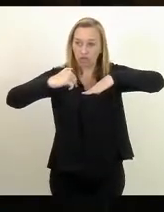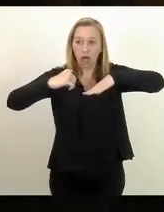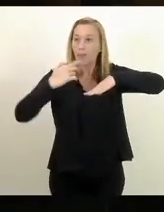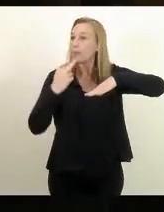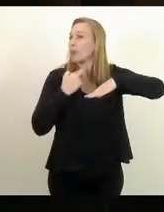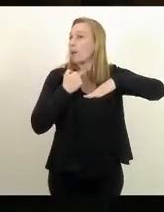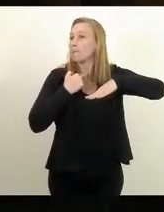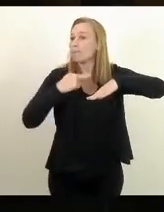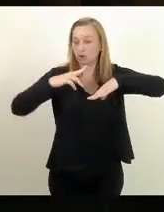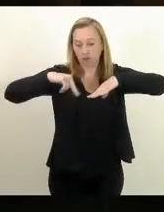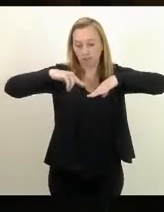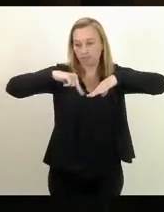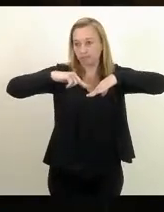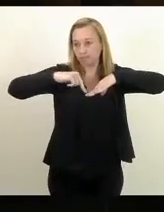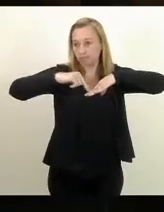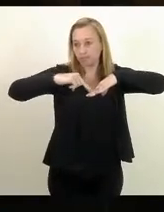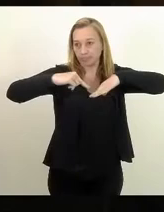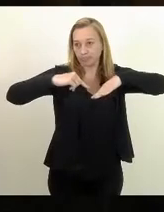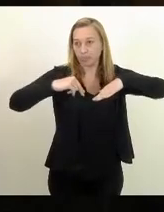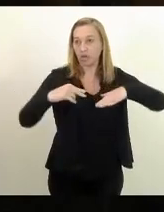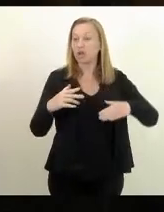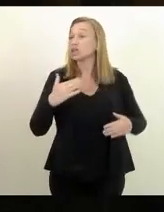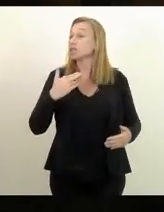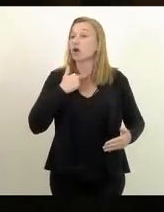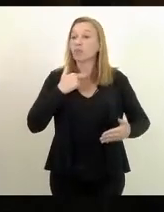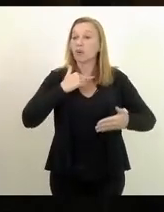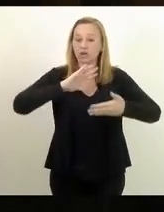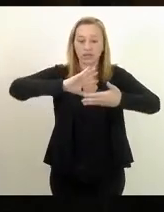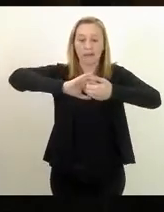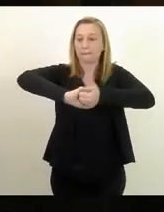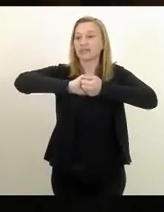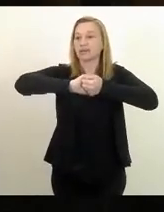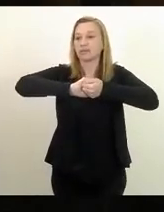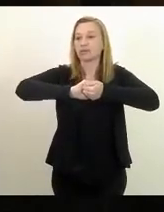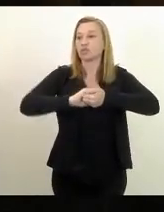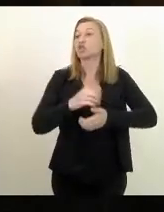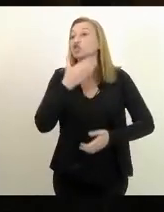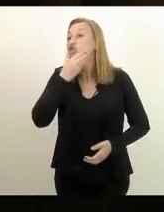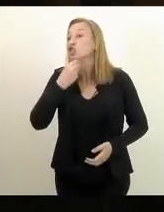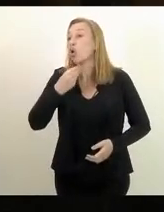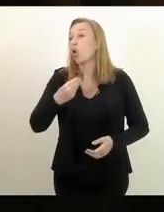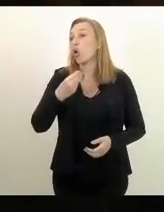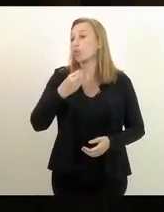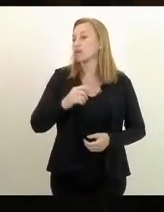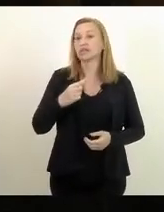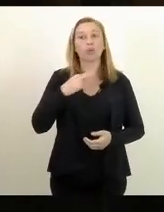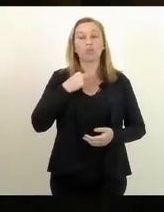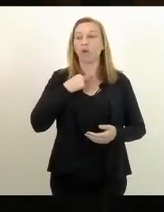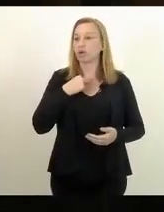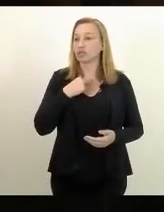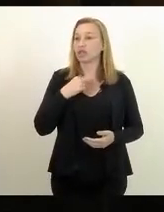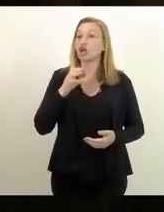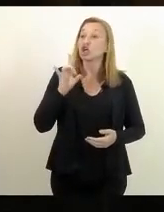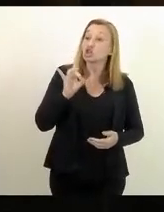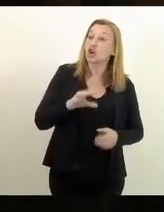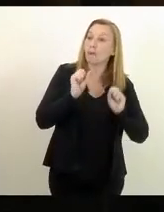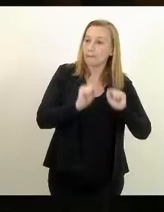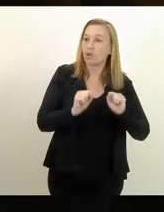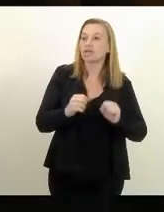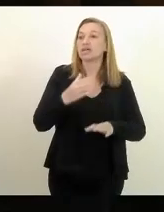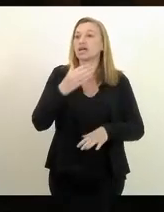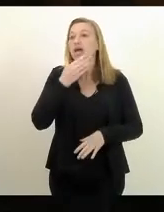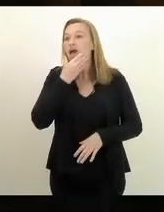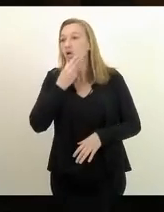Elas são proibidas de apertar as mãos de homens a não ser pelo seu marido pelo seu irmão ou pelo seu